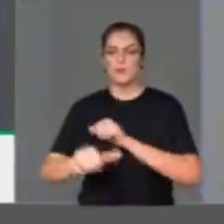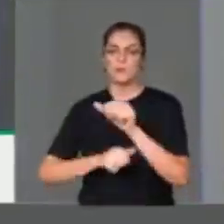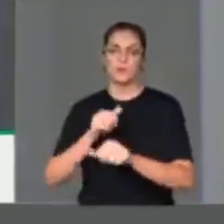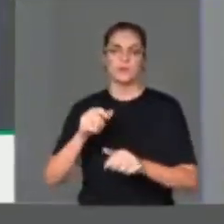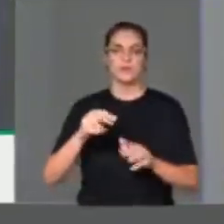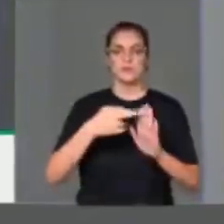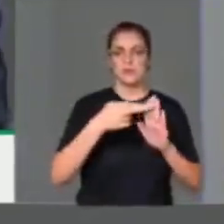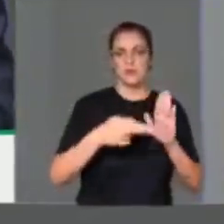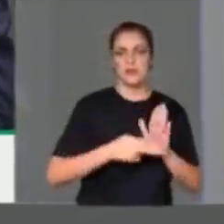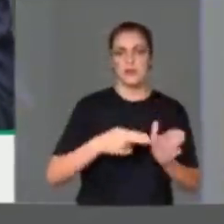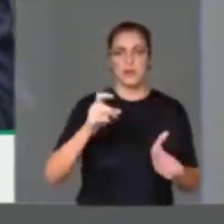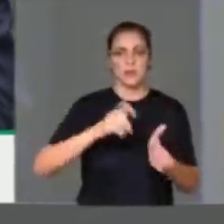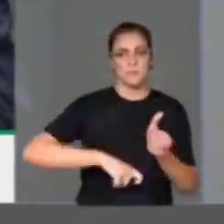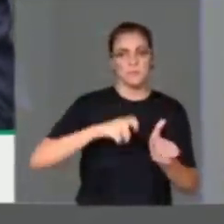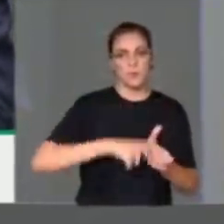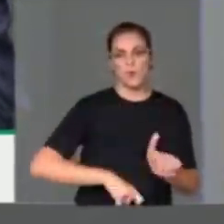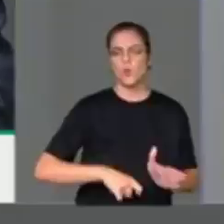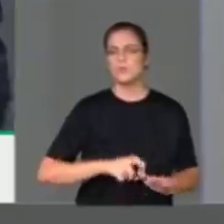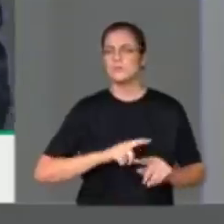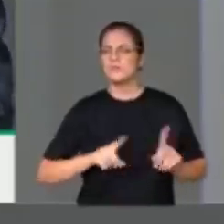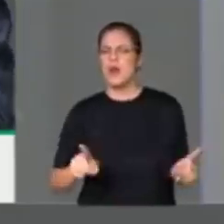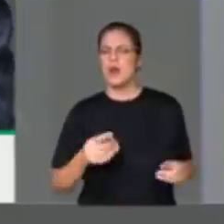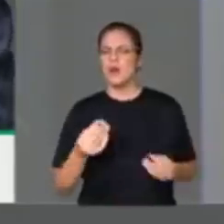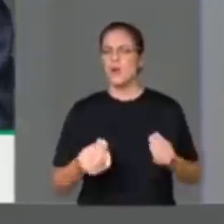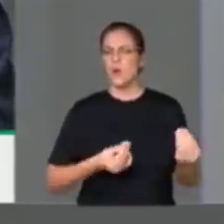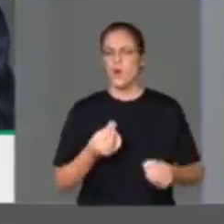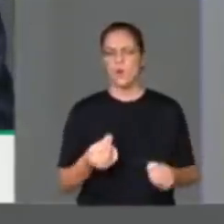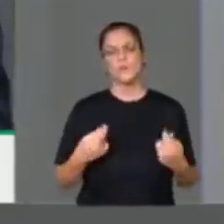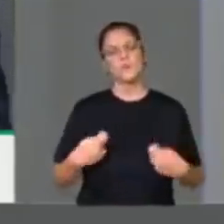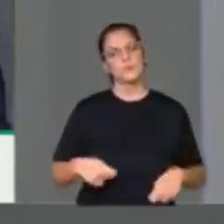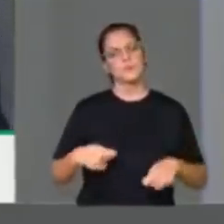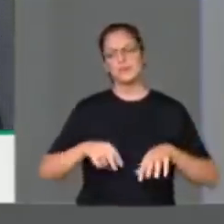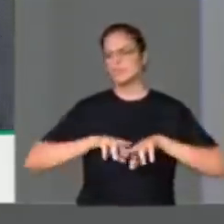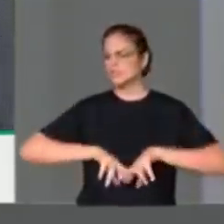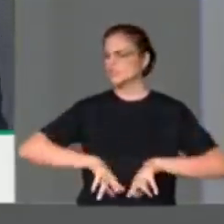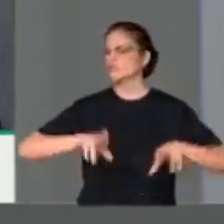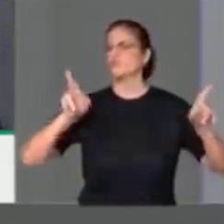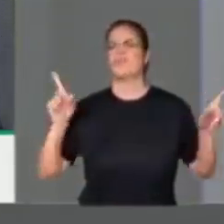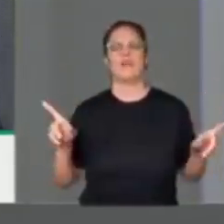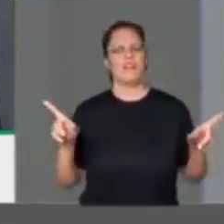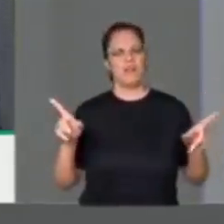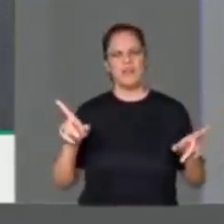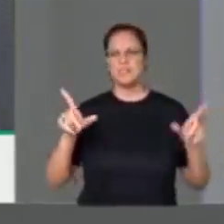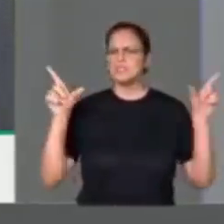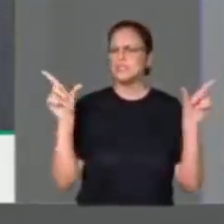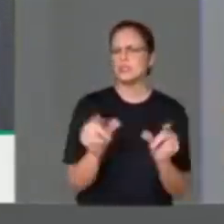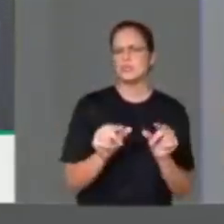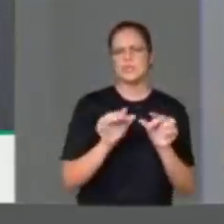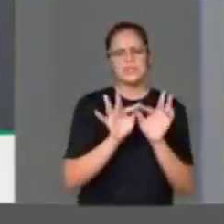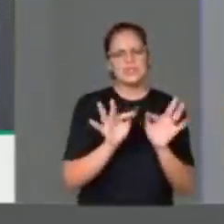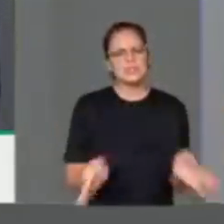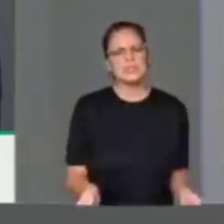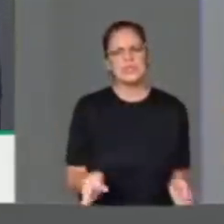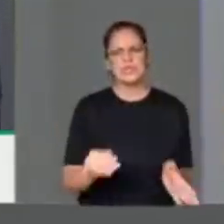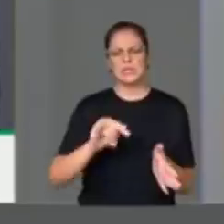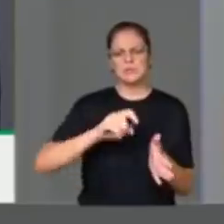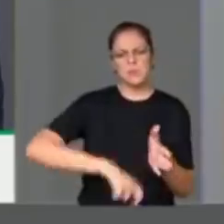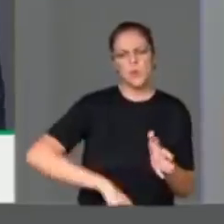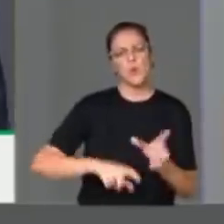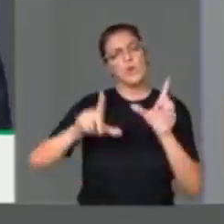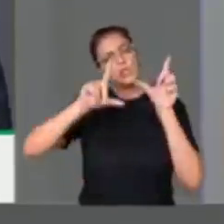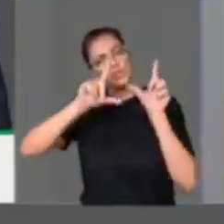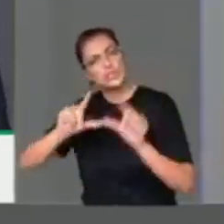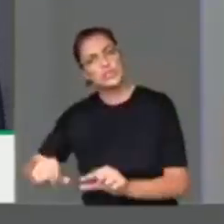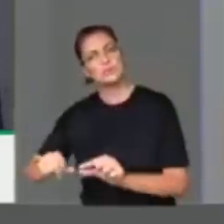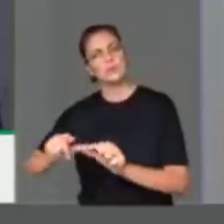tributária. Agora, uma reforma tributária que descentralize os recursos, que deixe mais simples e que tenha o foco na diminuição da